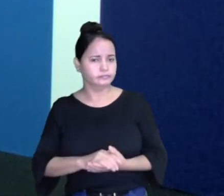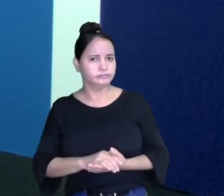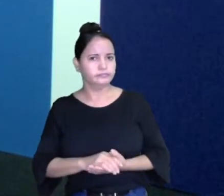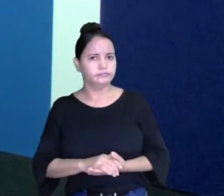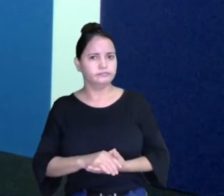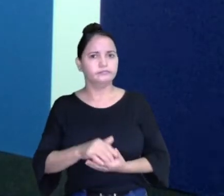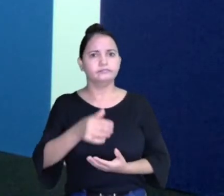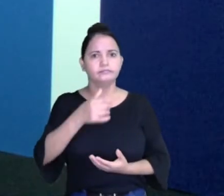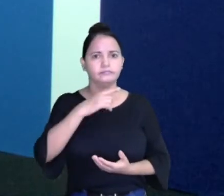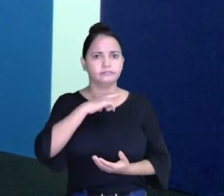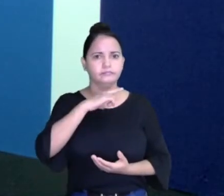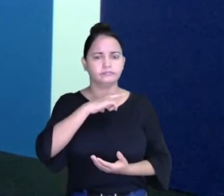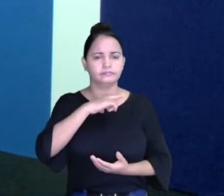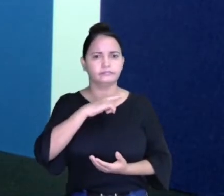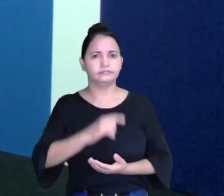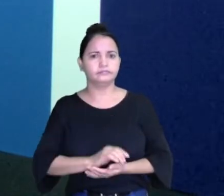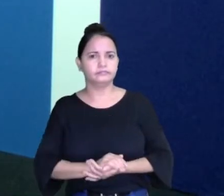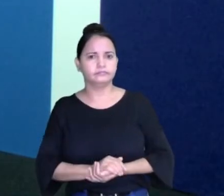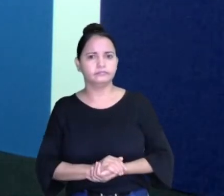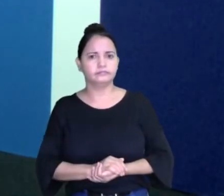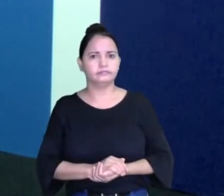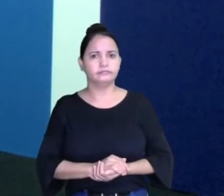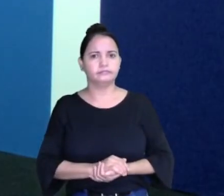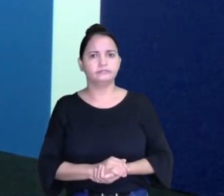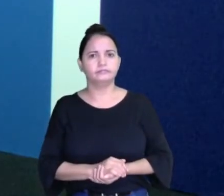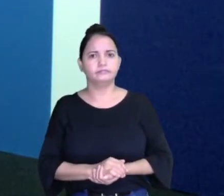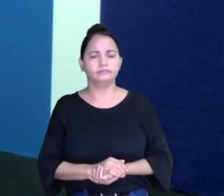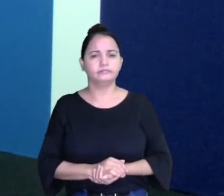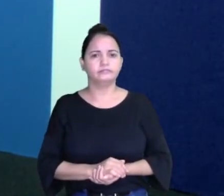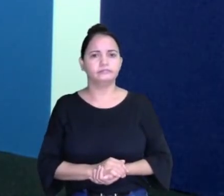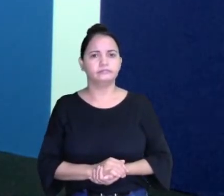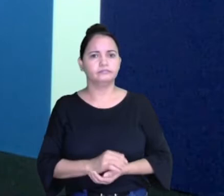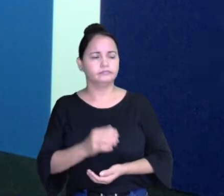estou dividindo aqui, ó, ficaram 2 cada um, tá?